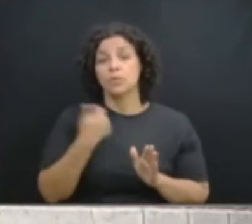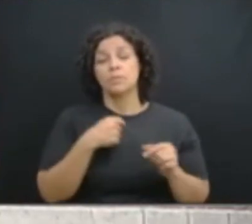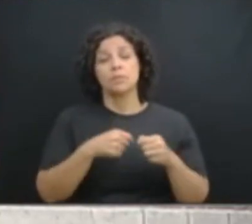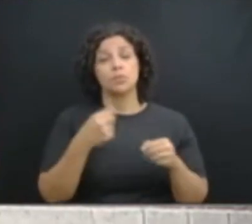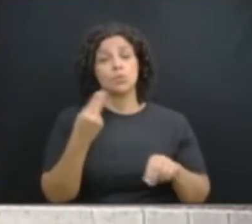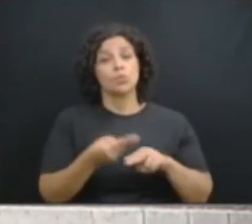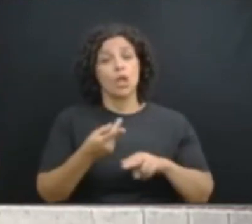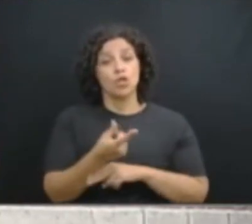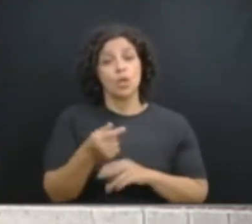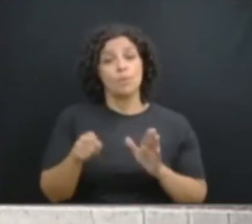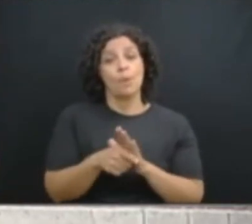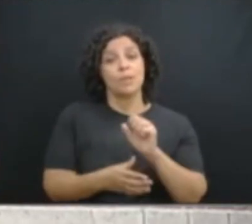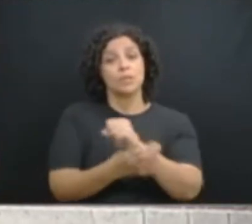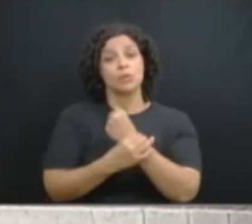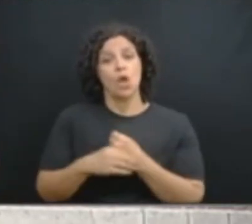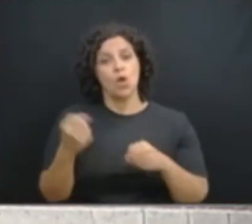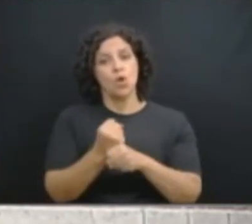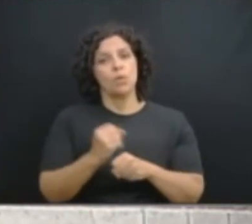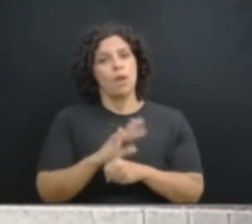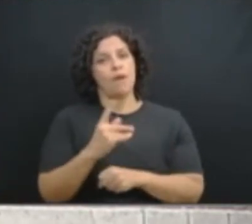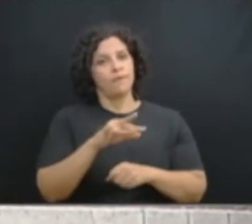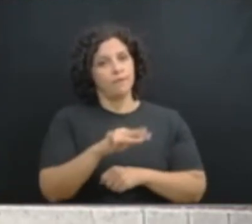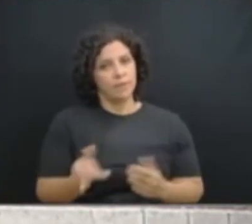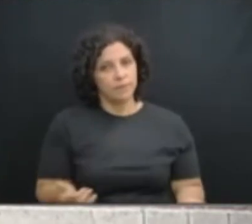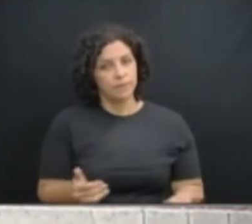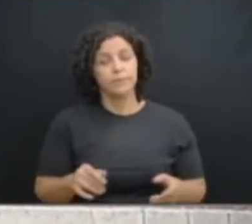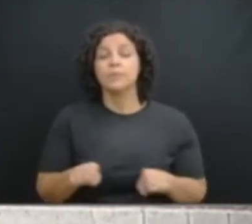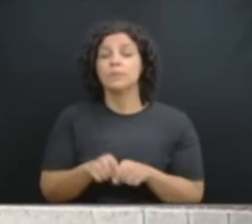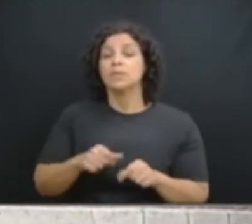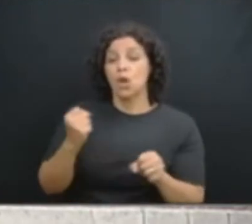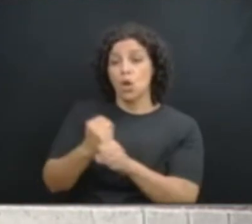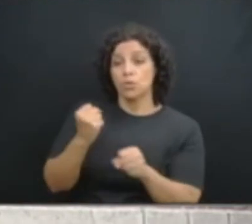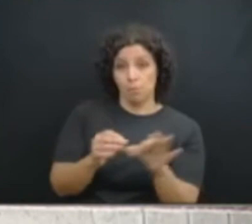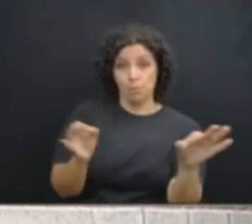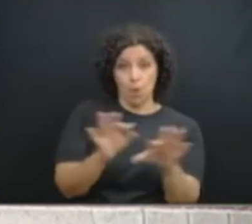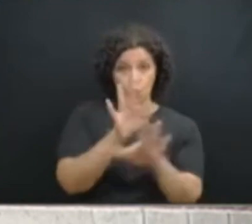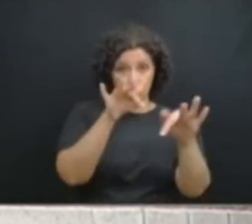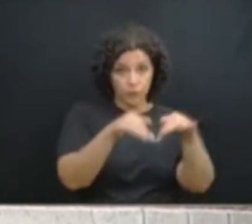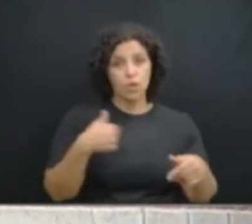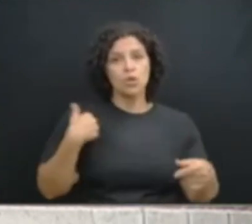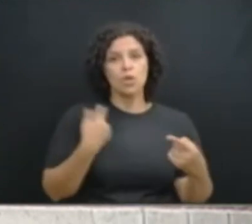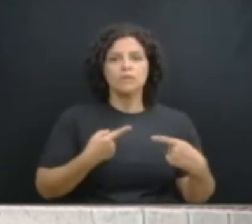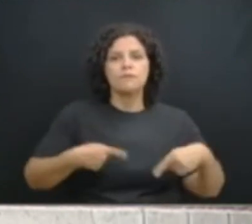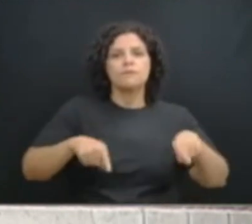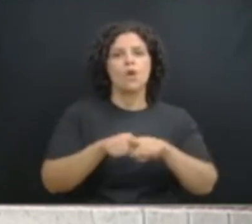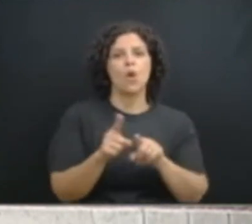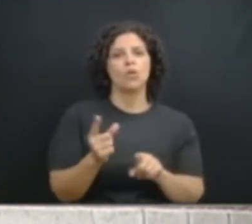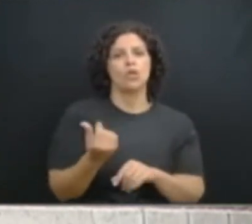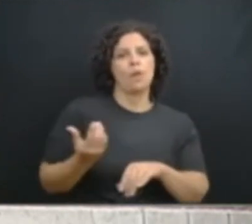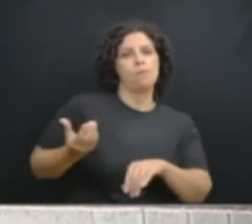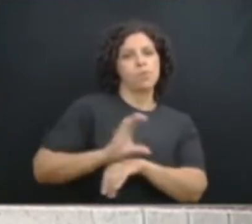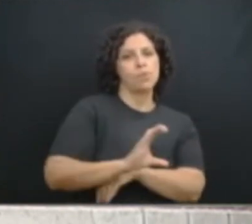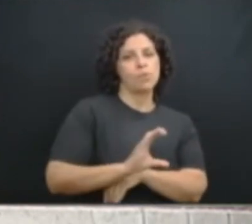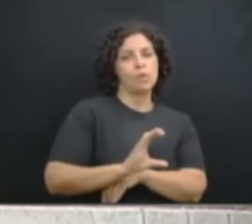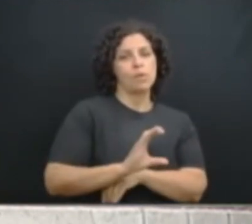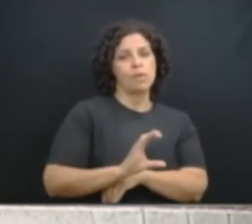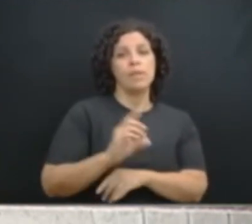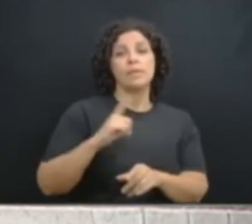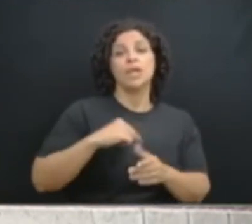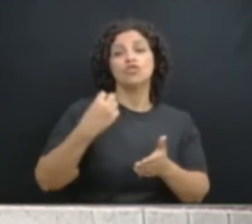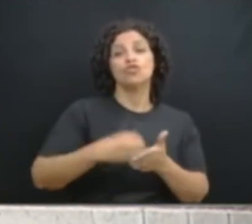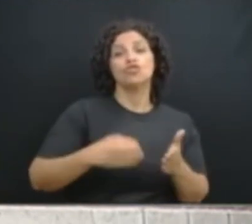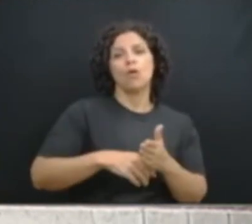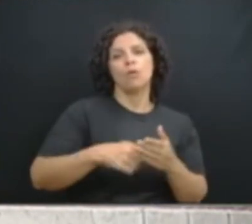usar o aporte para garantir que as obras aconteçam. E quando as obras forem feitas, a gente devolve o aporte e ele não custa na